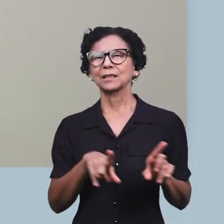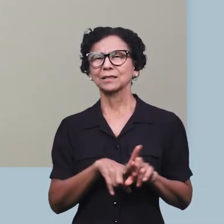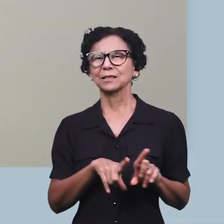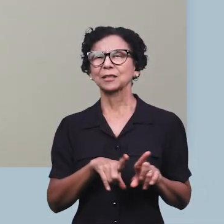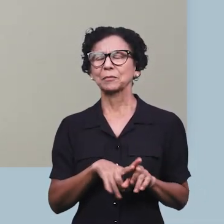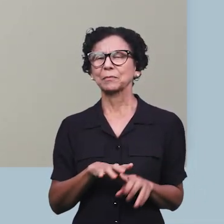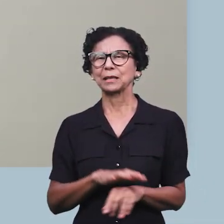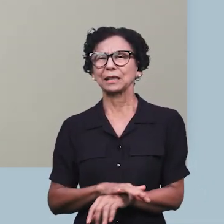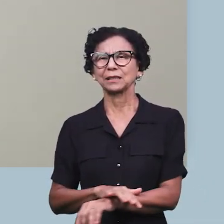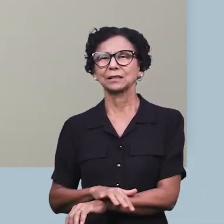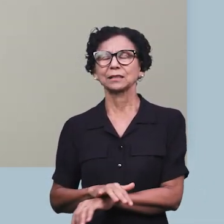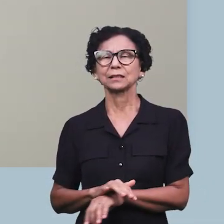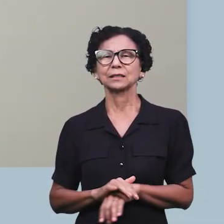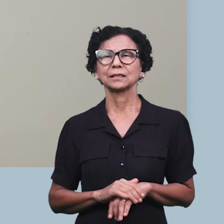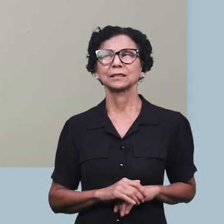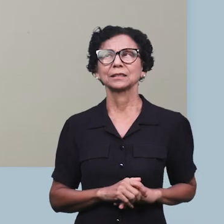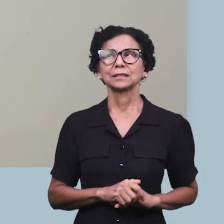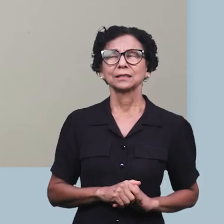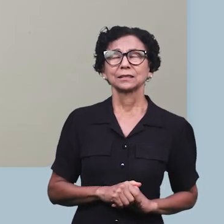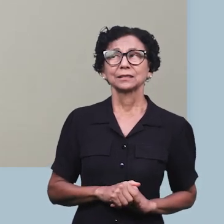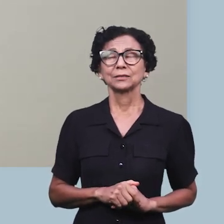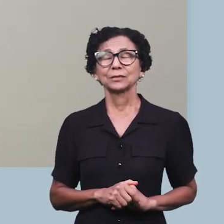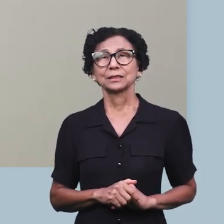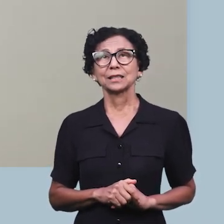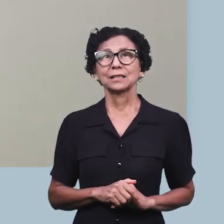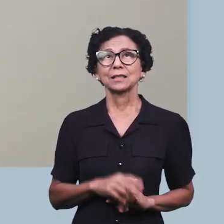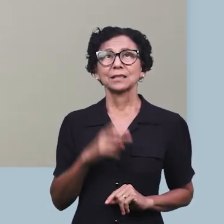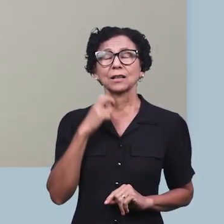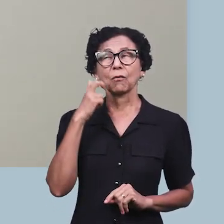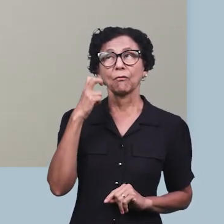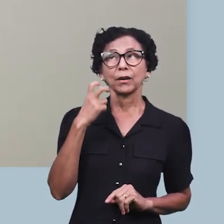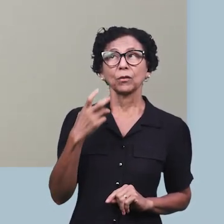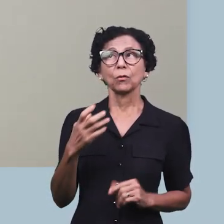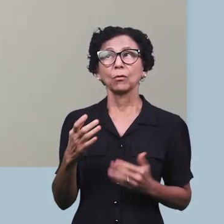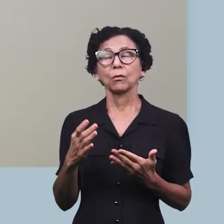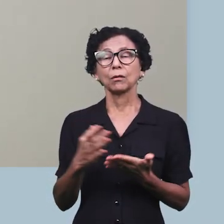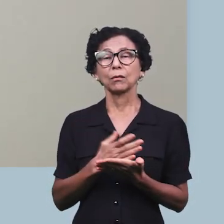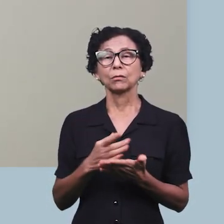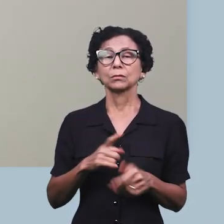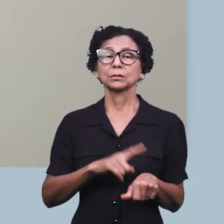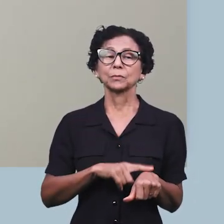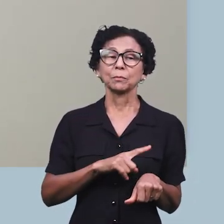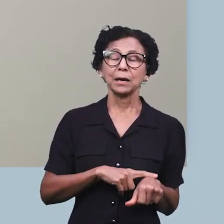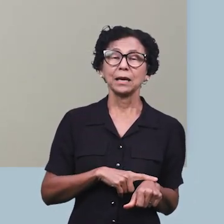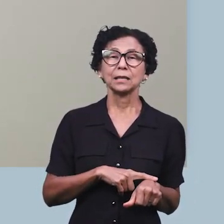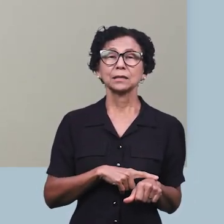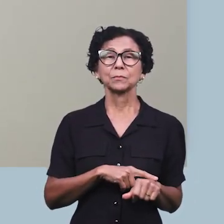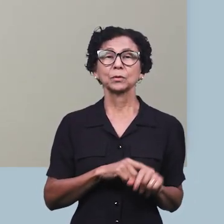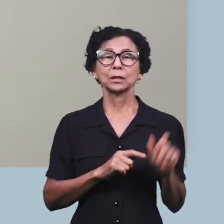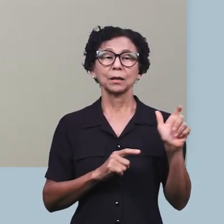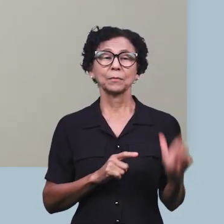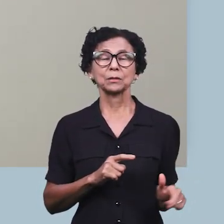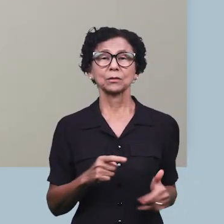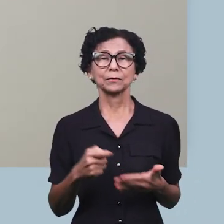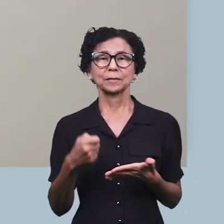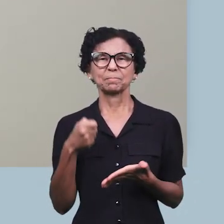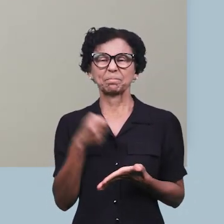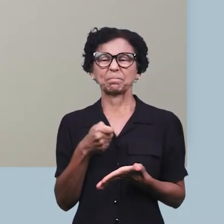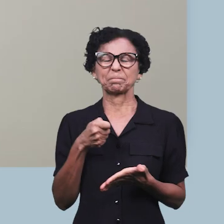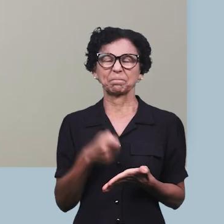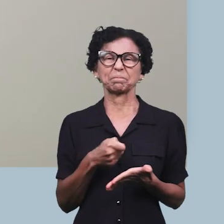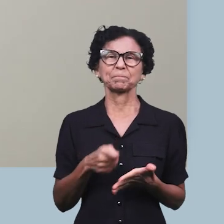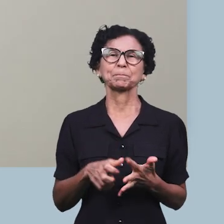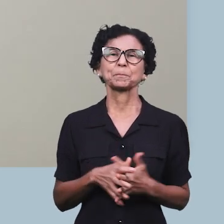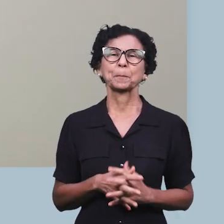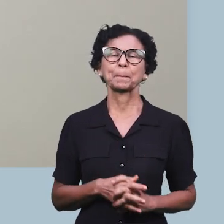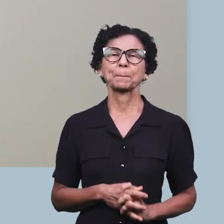vários momentos assim de repente de você não conseguir render muito em alguns momentos, tá? Mas é muito